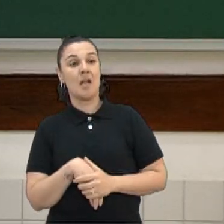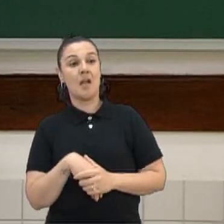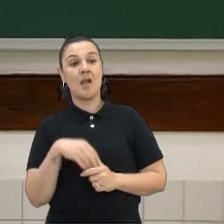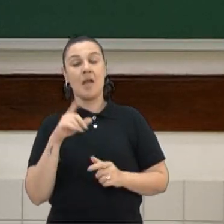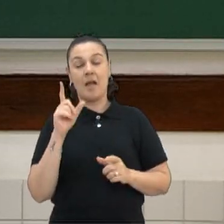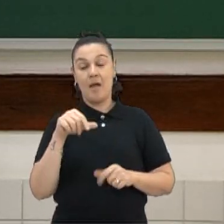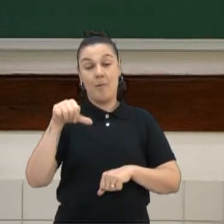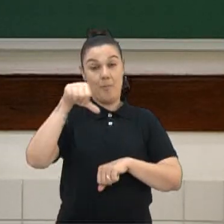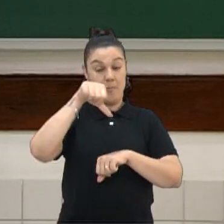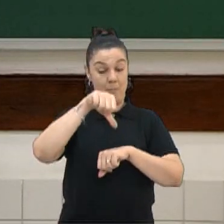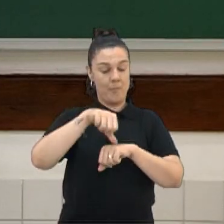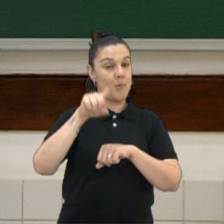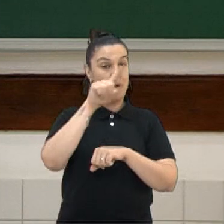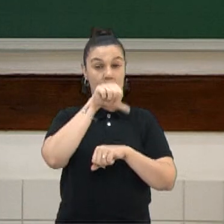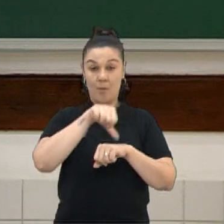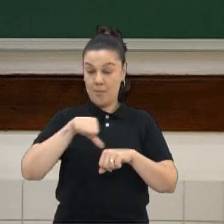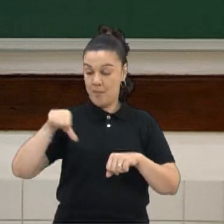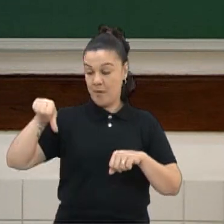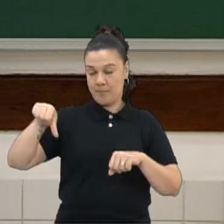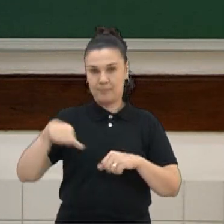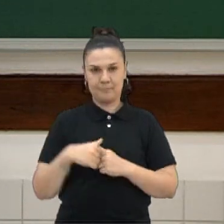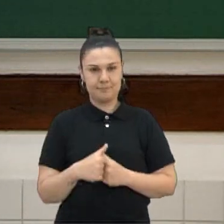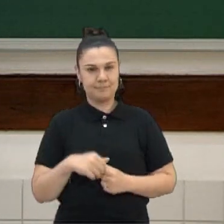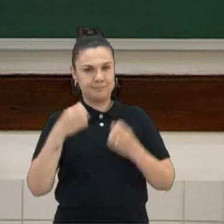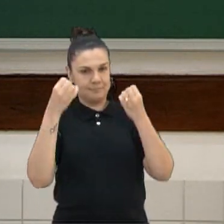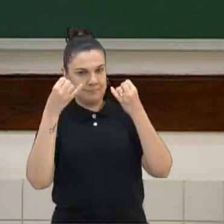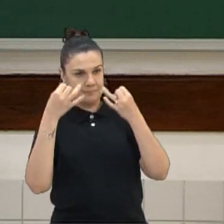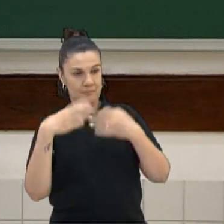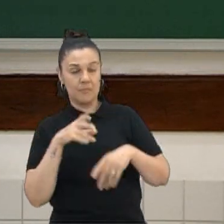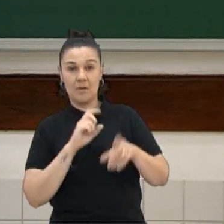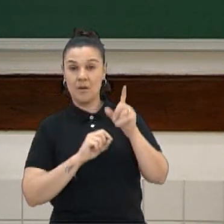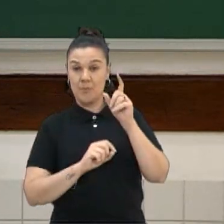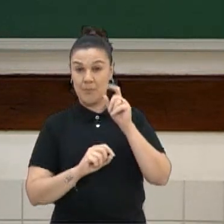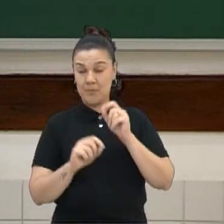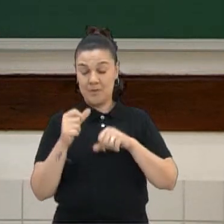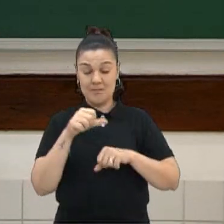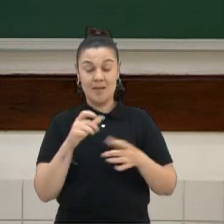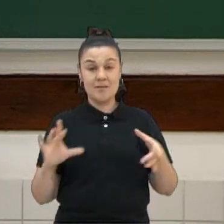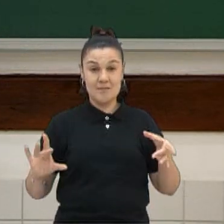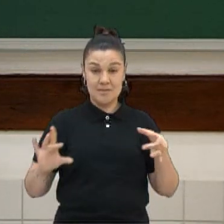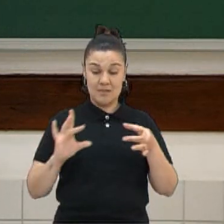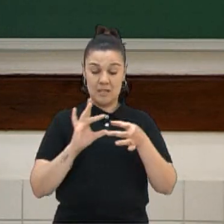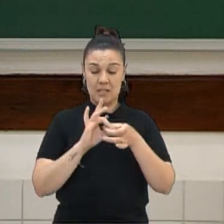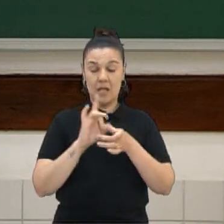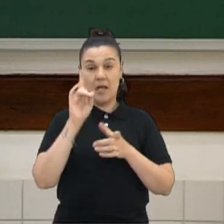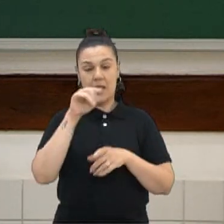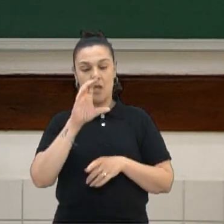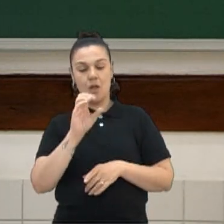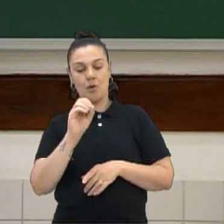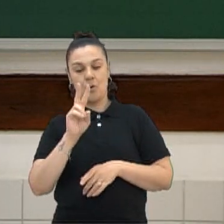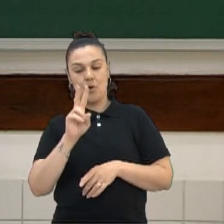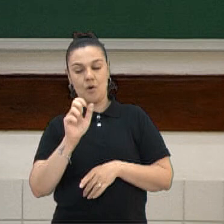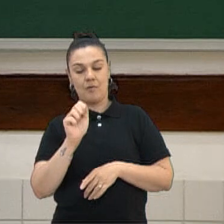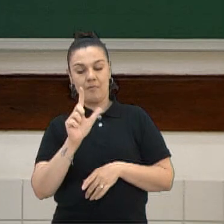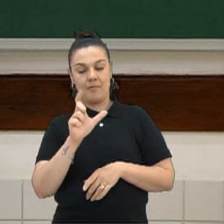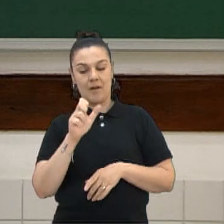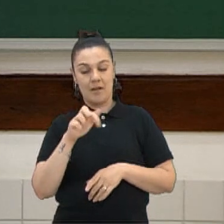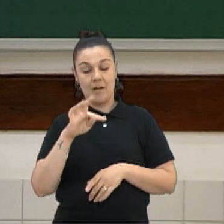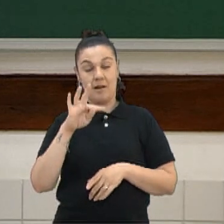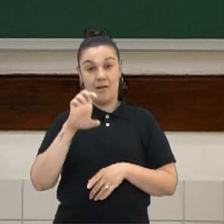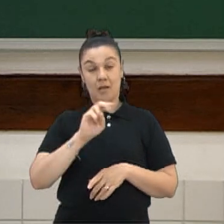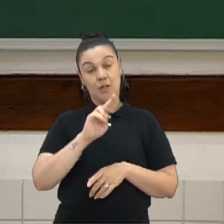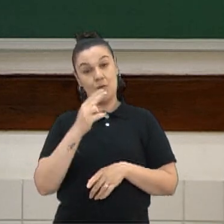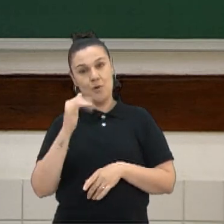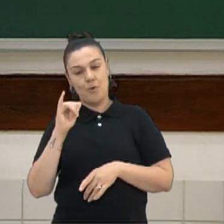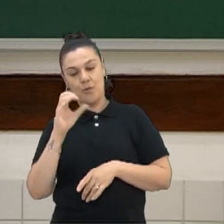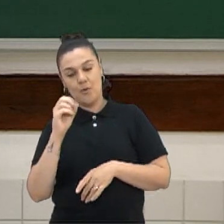ligações são polares ou apolares. E me digam também se essas ligações são covalentes ou ligações